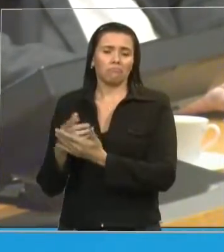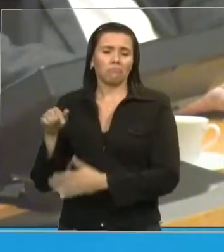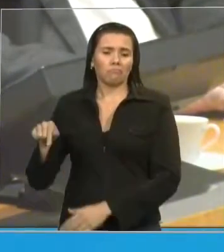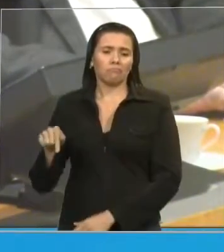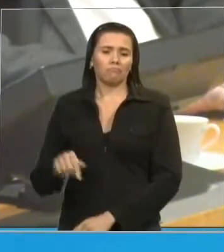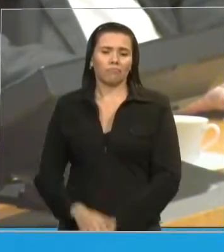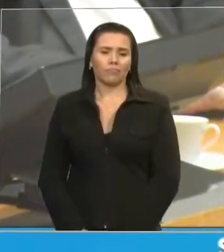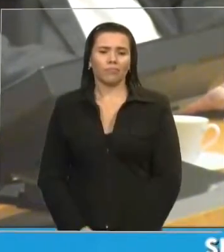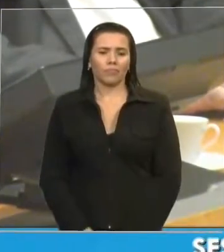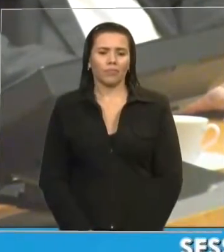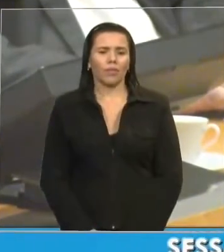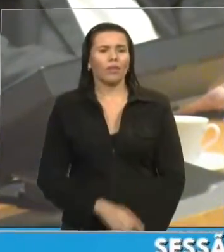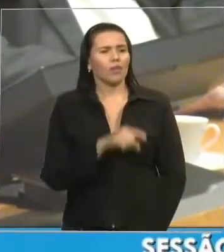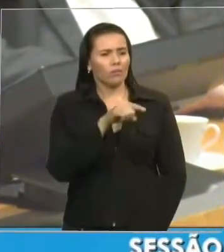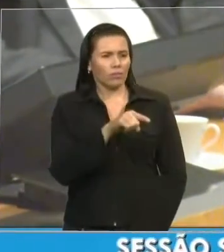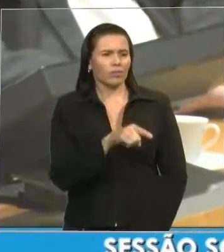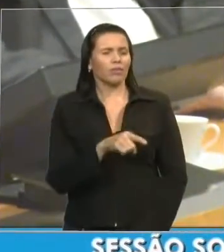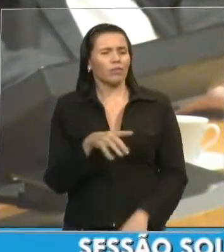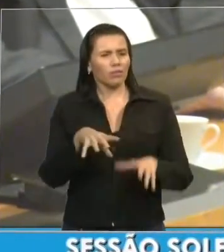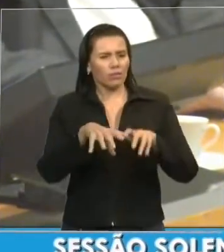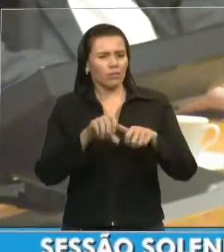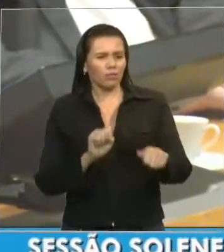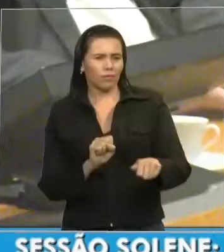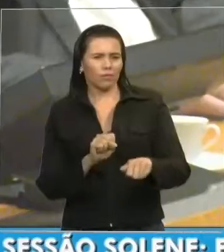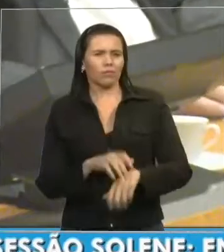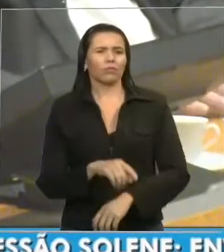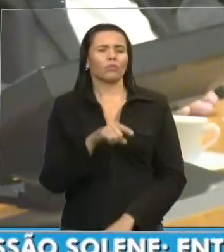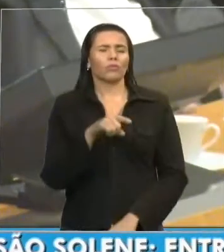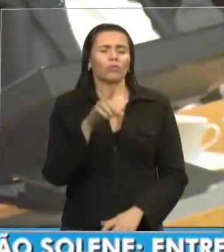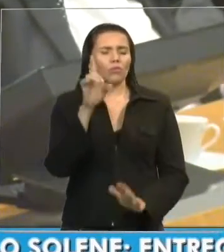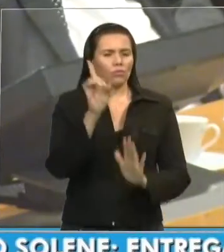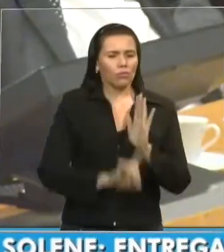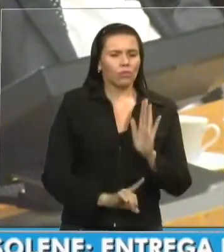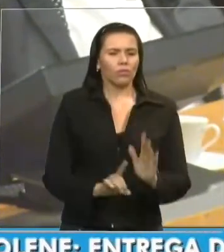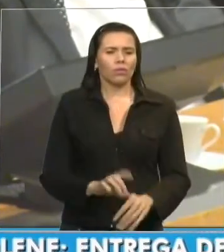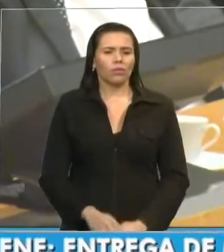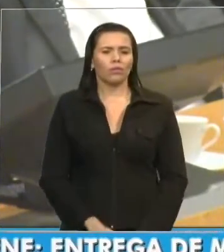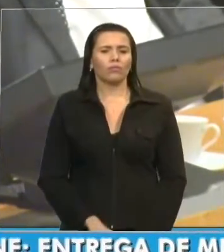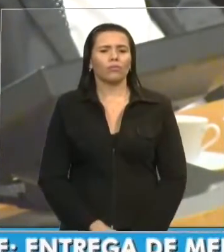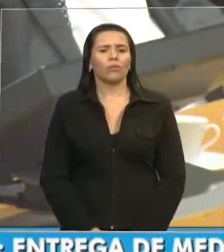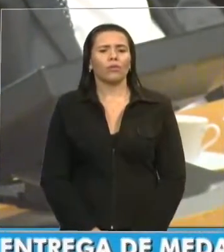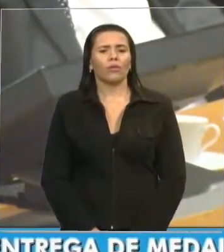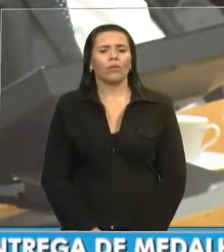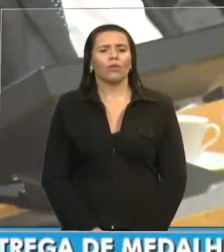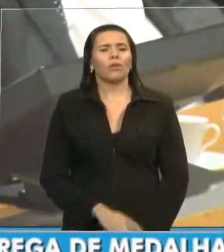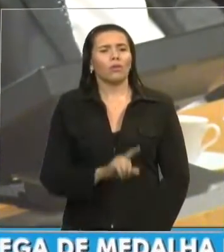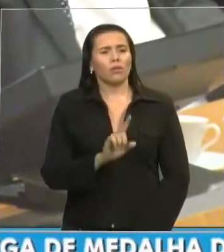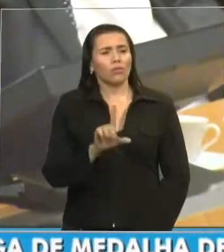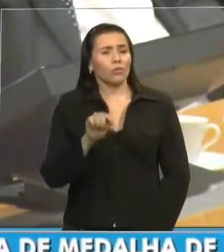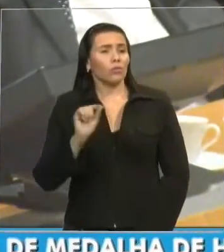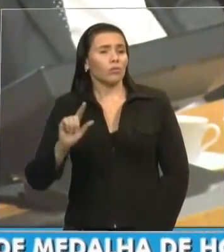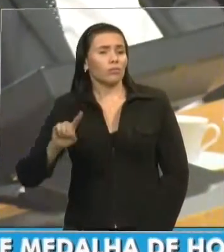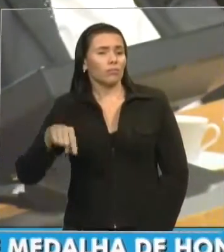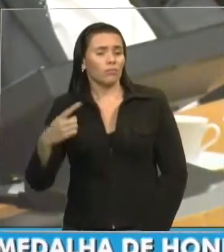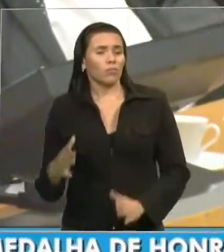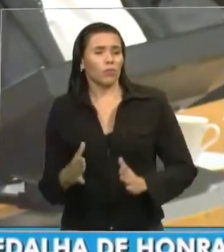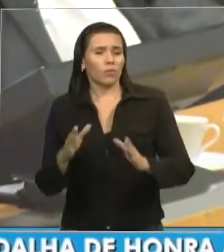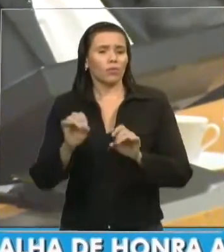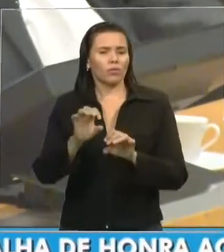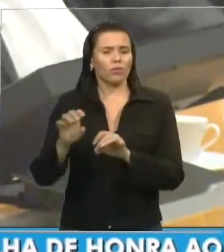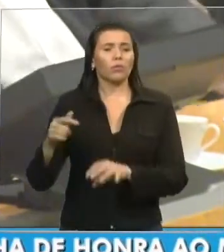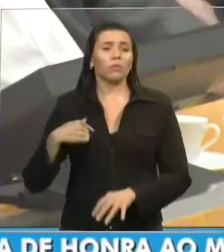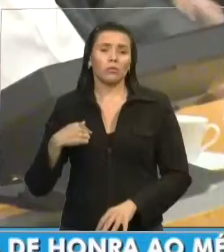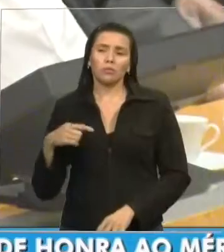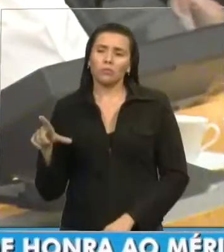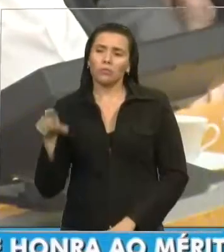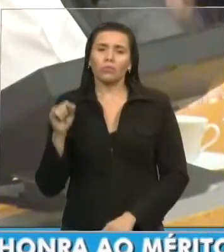optou pela área educacional e eu optei pela área política. Então, assim, hoje, eu me